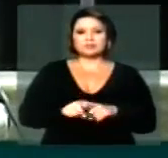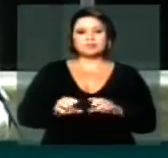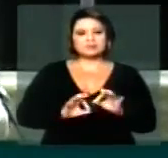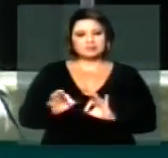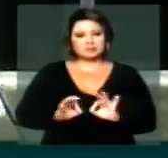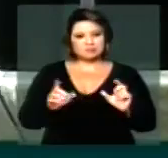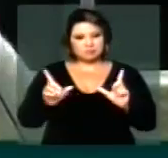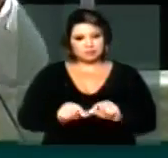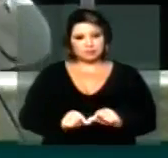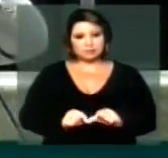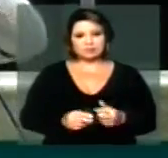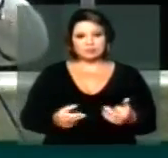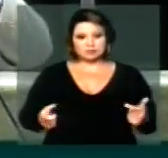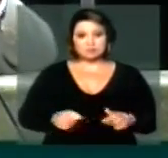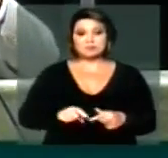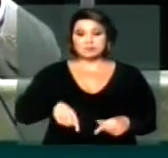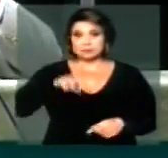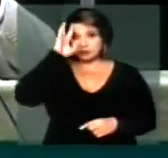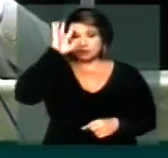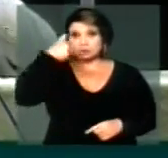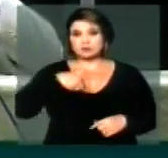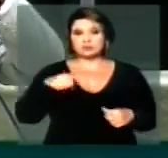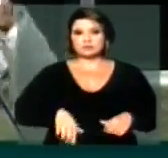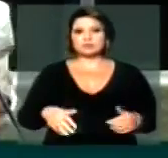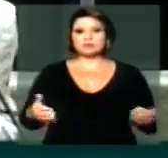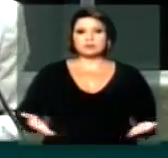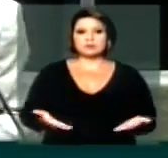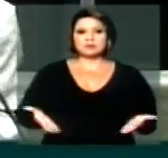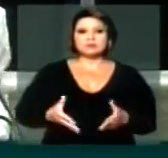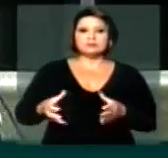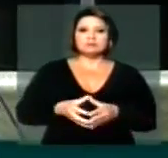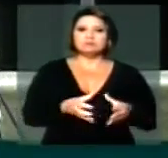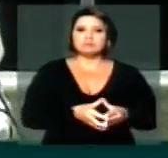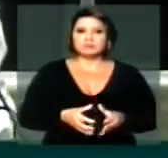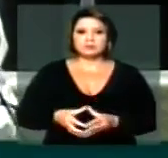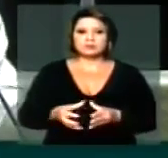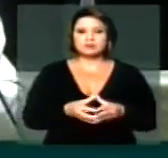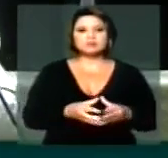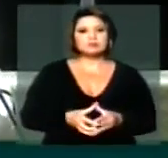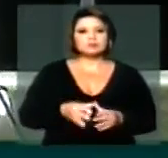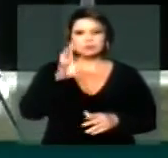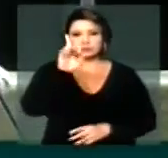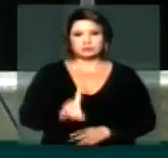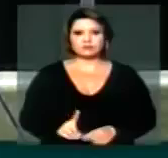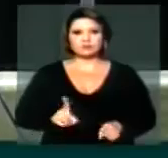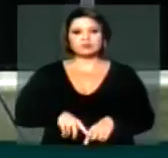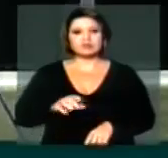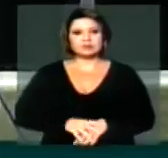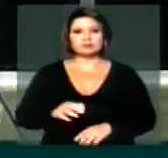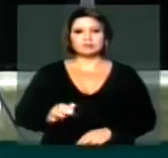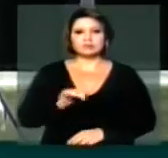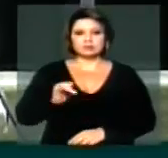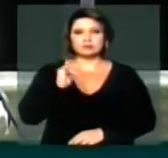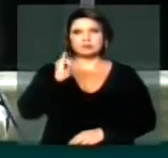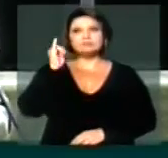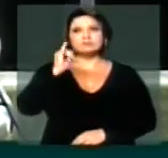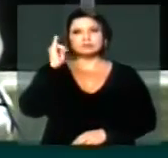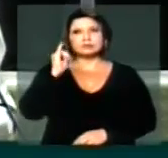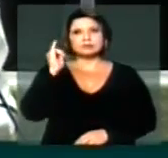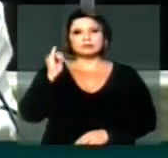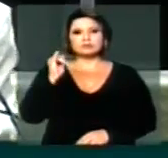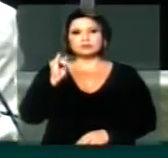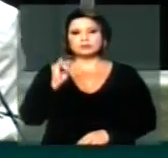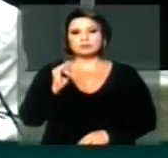grandes, mas a decisão de hoje na composição da mesa diretora é absolutamente